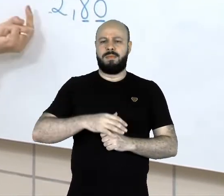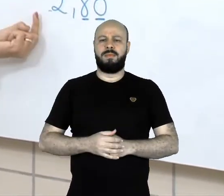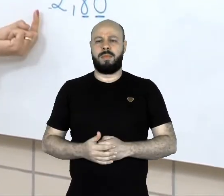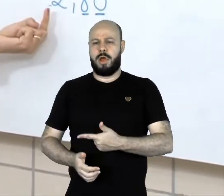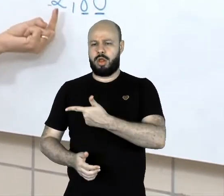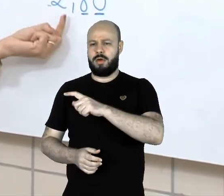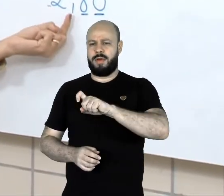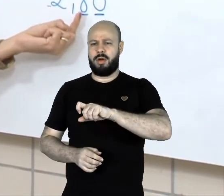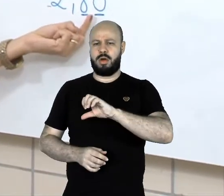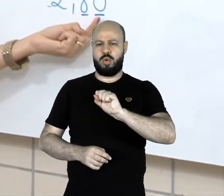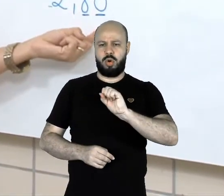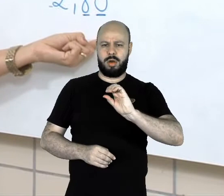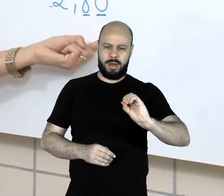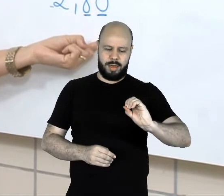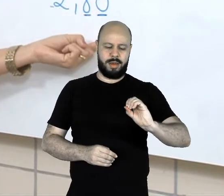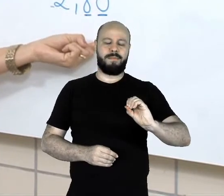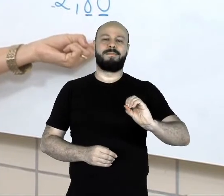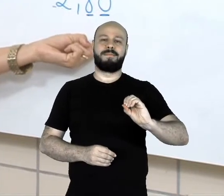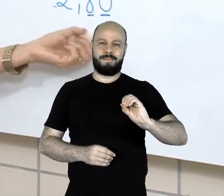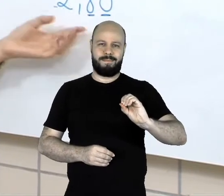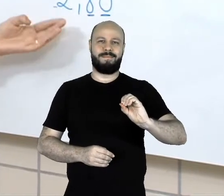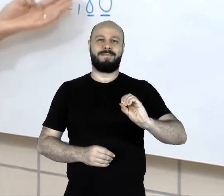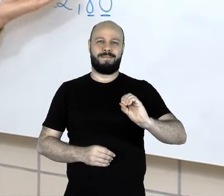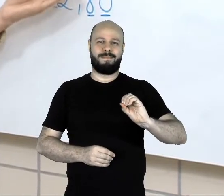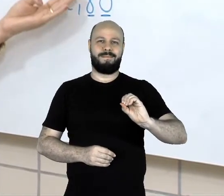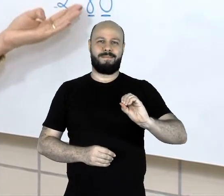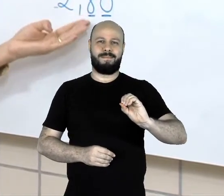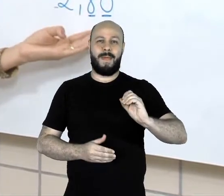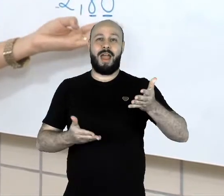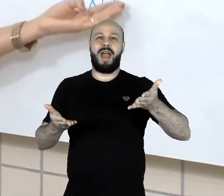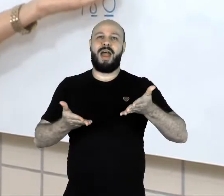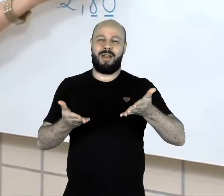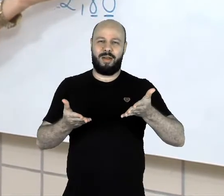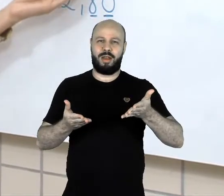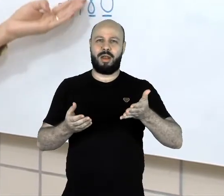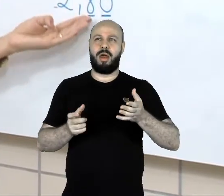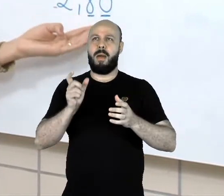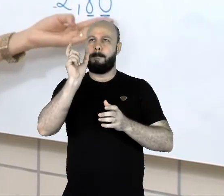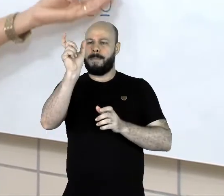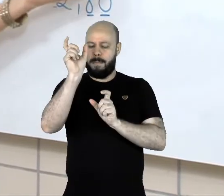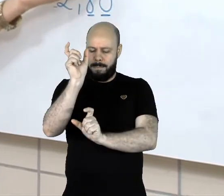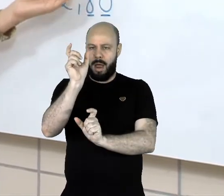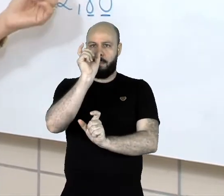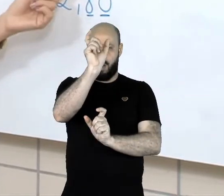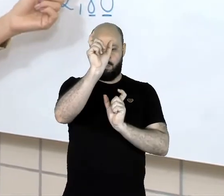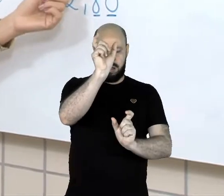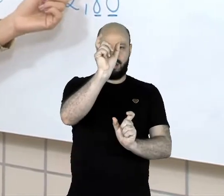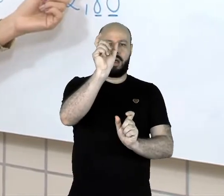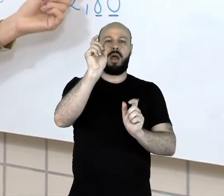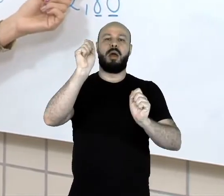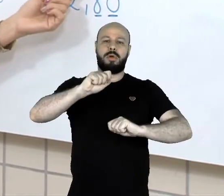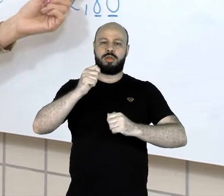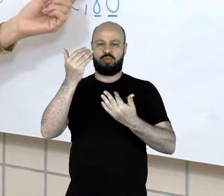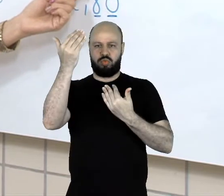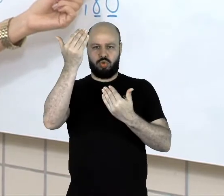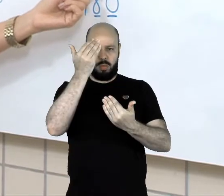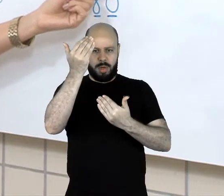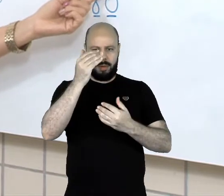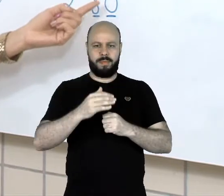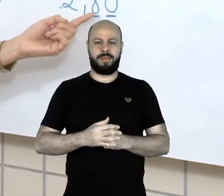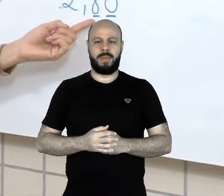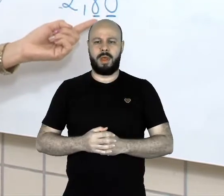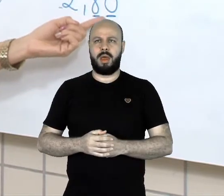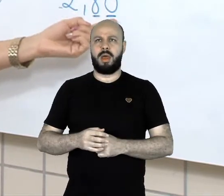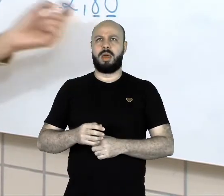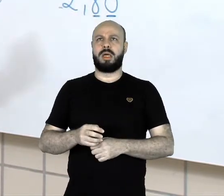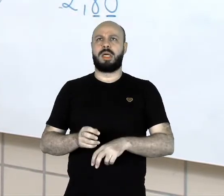2,55 e 2,80. Agora que as casas decimais estão igualadas, você pode comparar, ó,